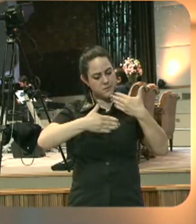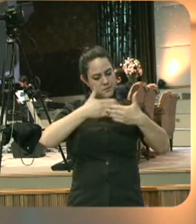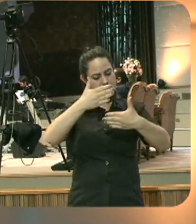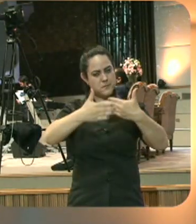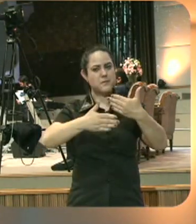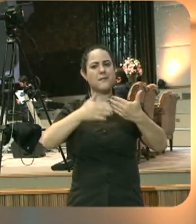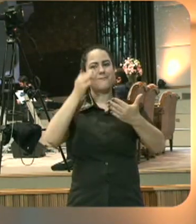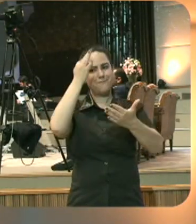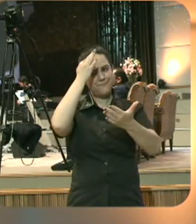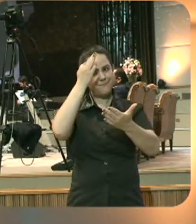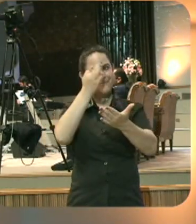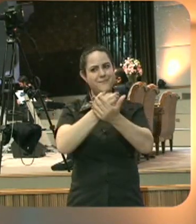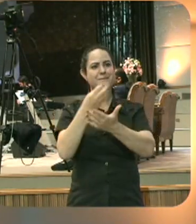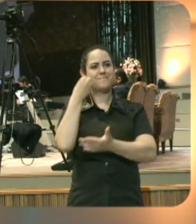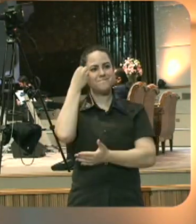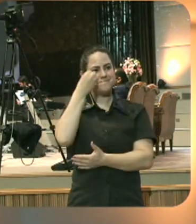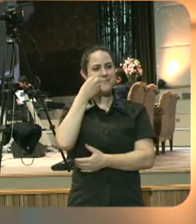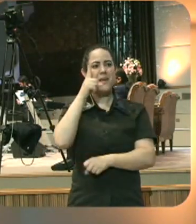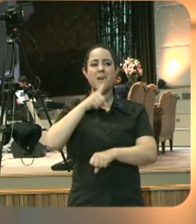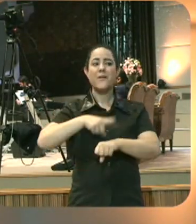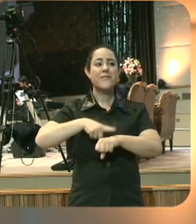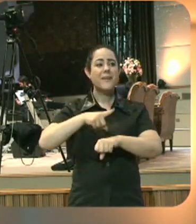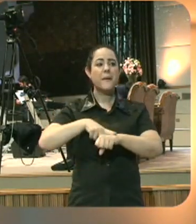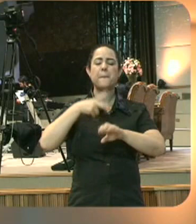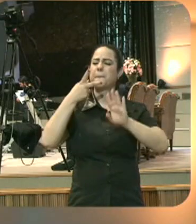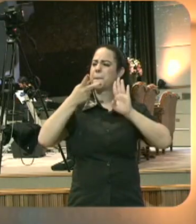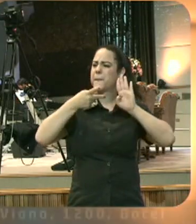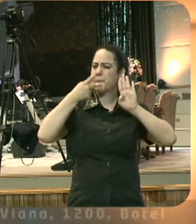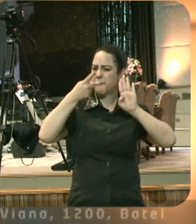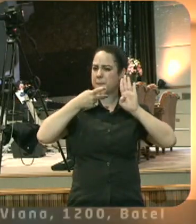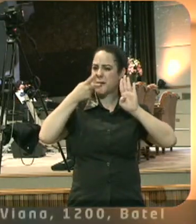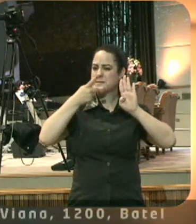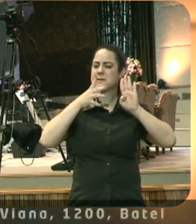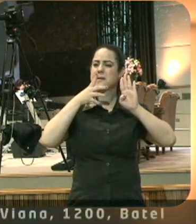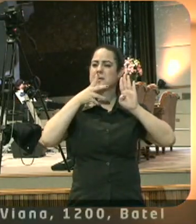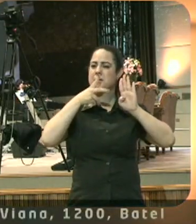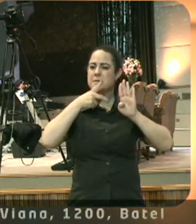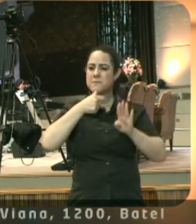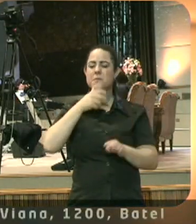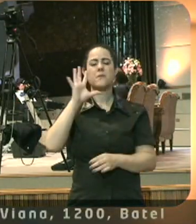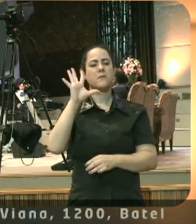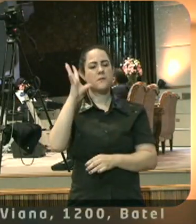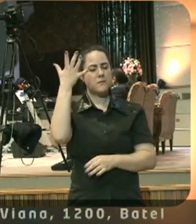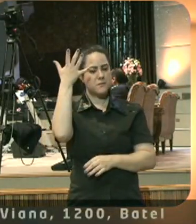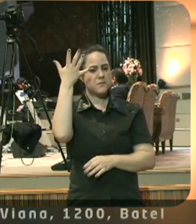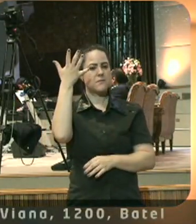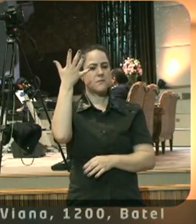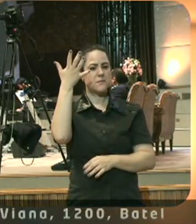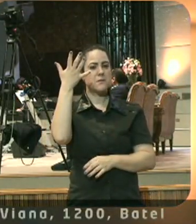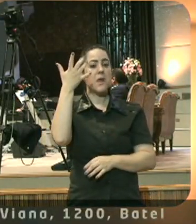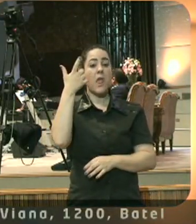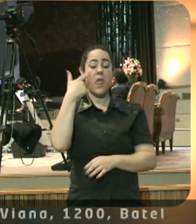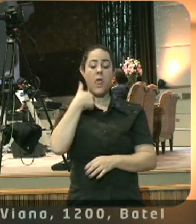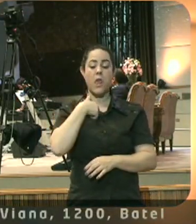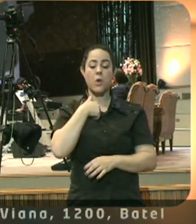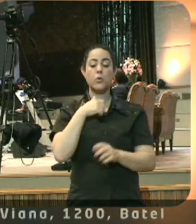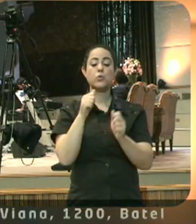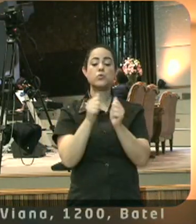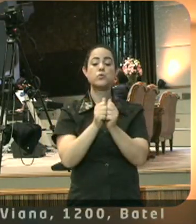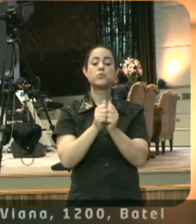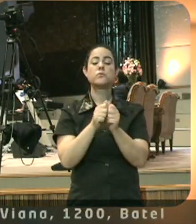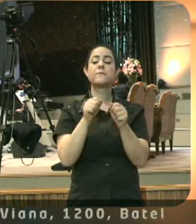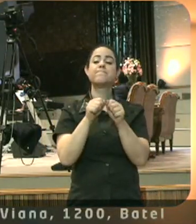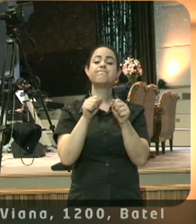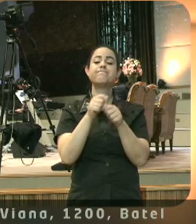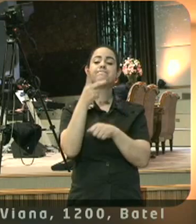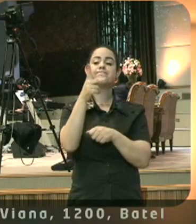fé. E no tempo que essas promessas demorarem para se cumprirem, eu estou construindo a tua